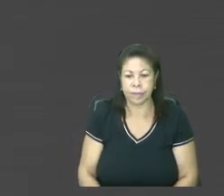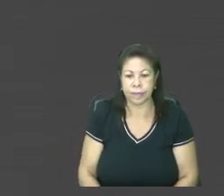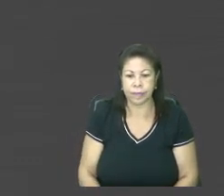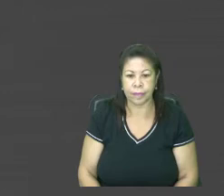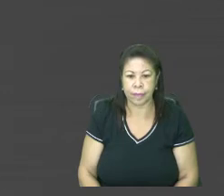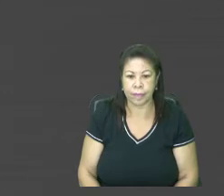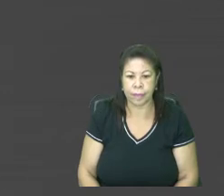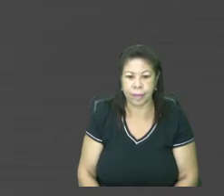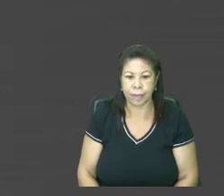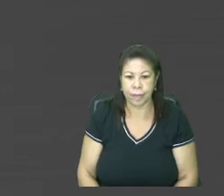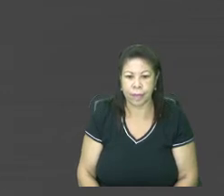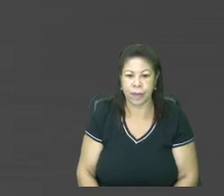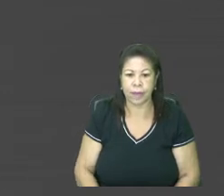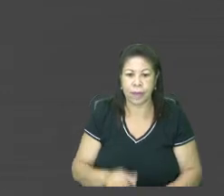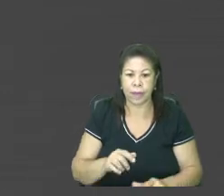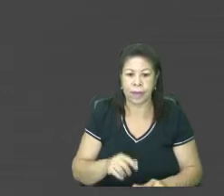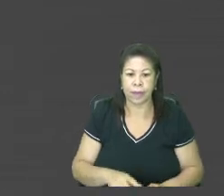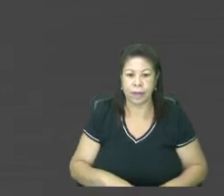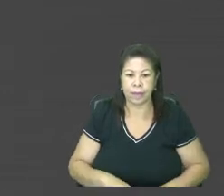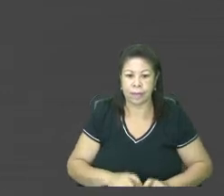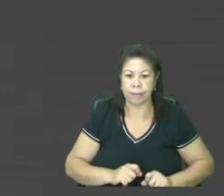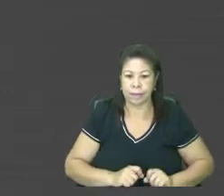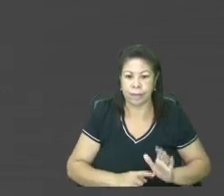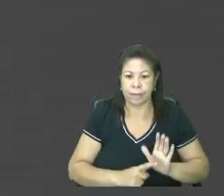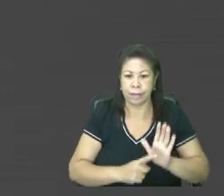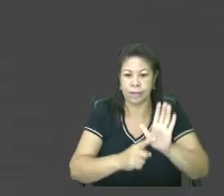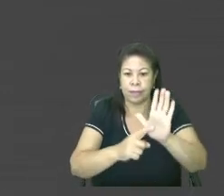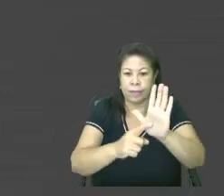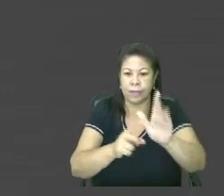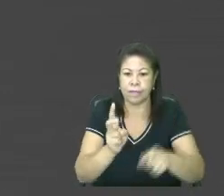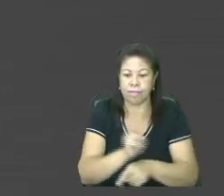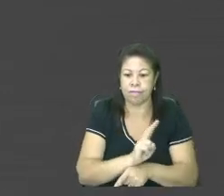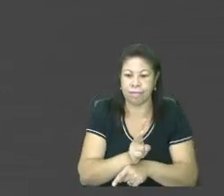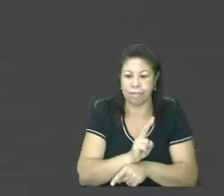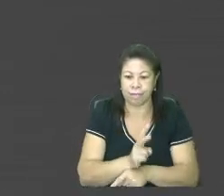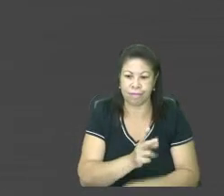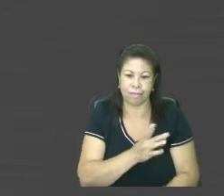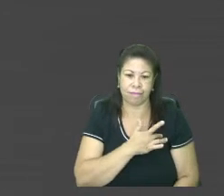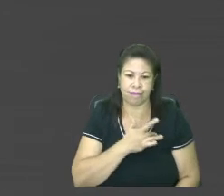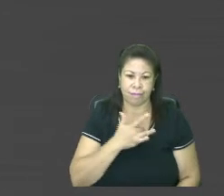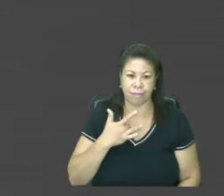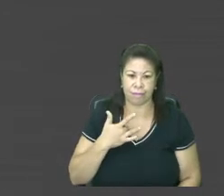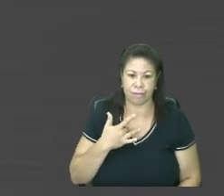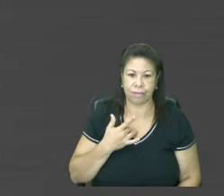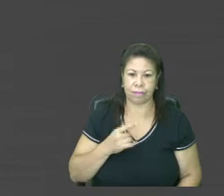E a gente entra agora nos dados da vigilância em saúde.